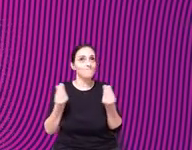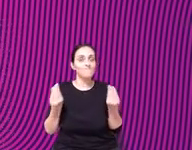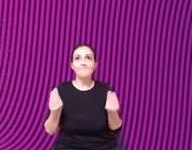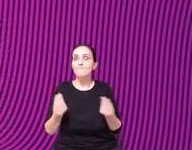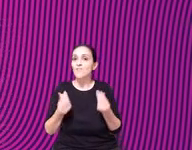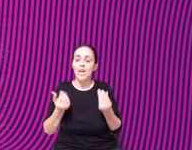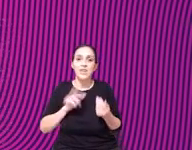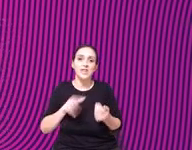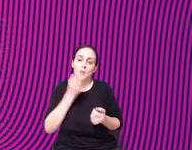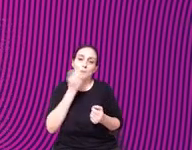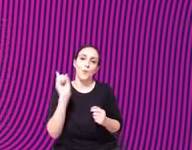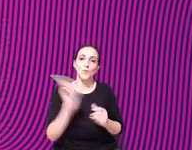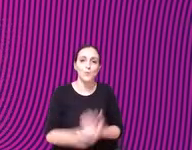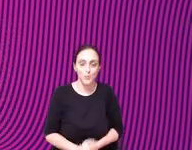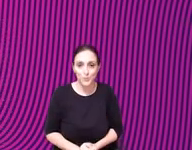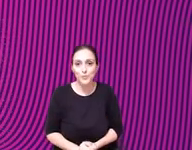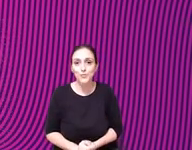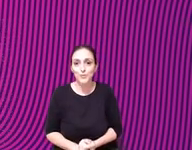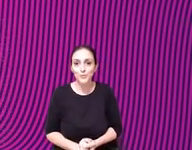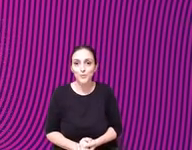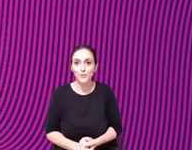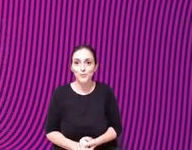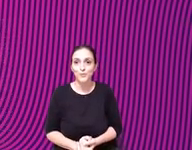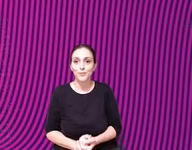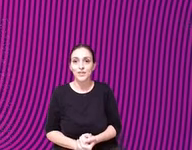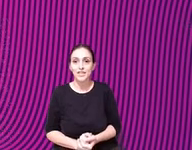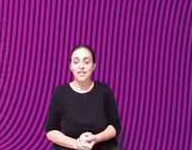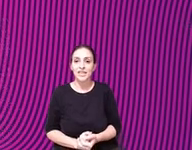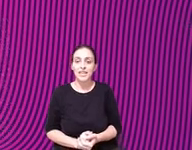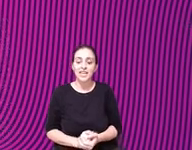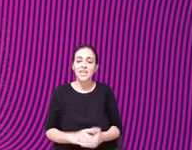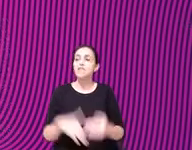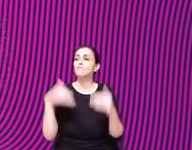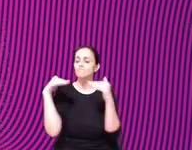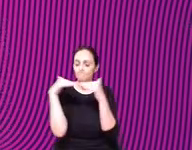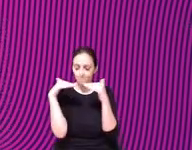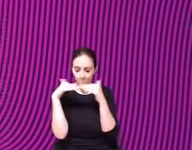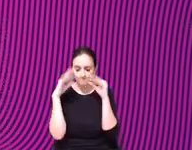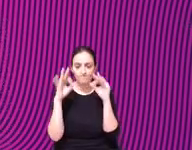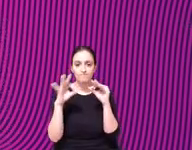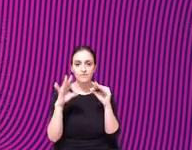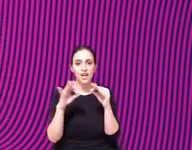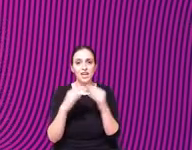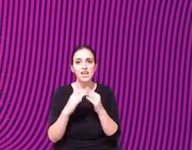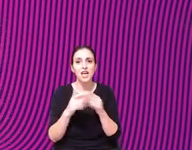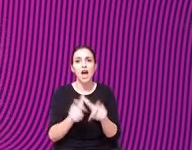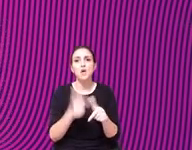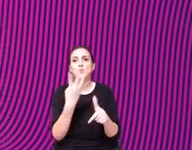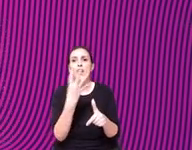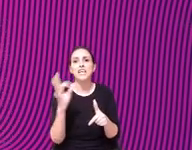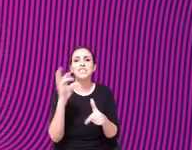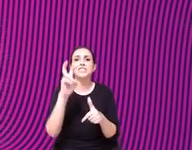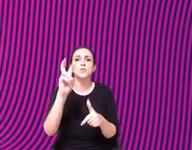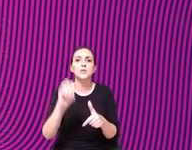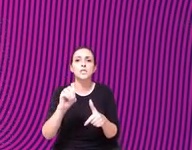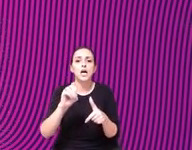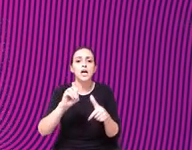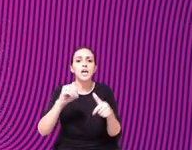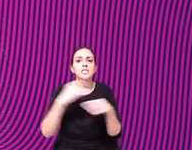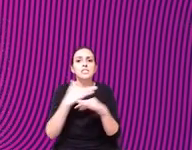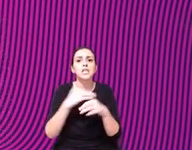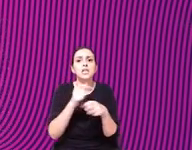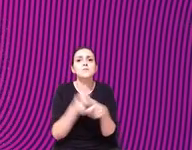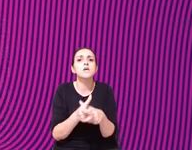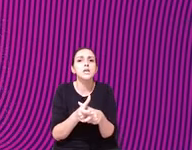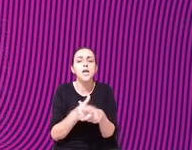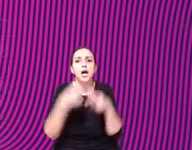não é bom. Mas não tem como uma unidade com 40, 50 pacientes numa cidade pequena, porque tem que ter 2